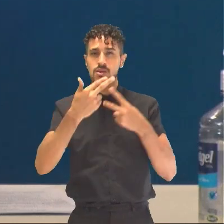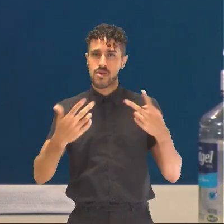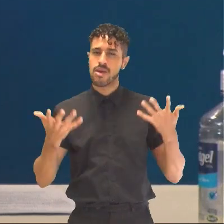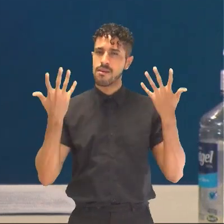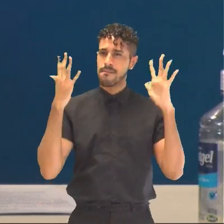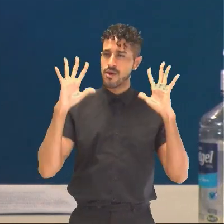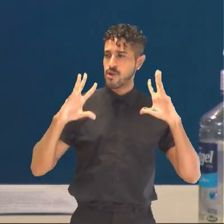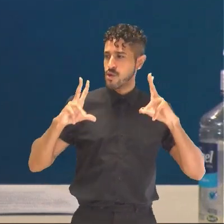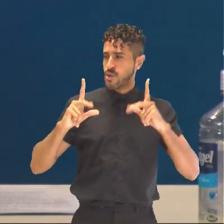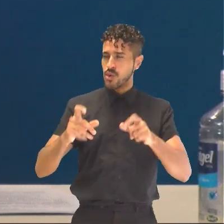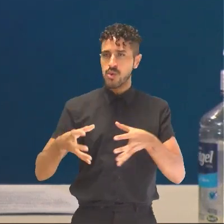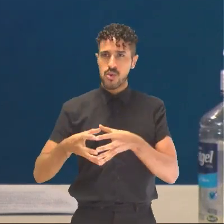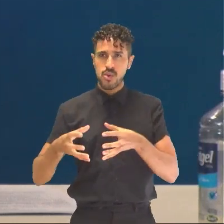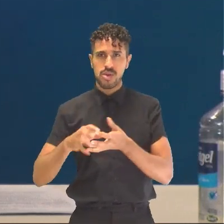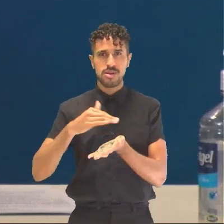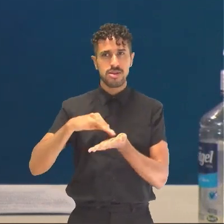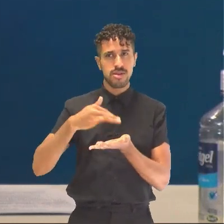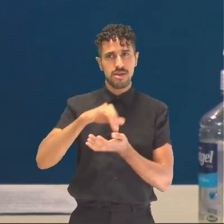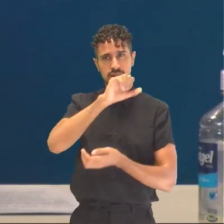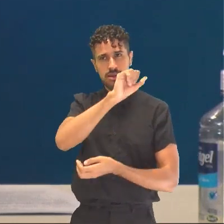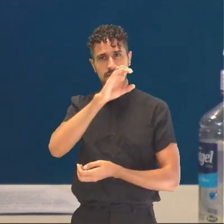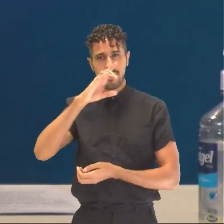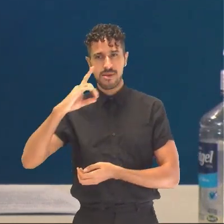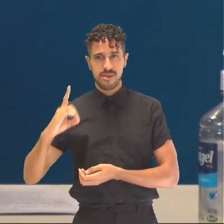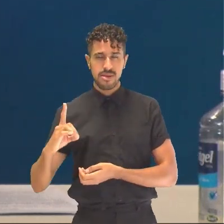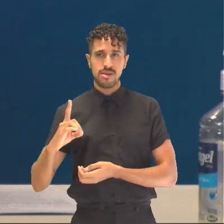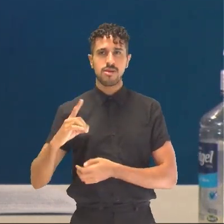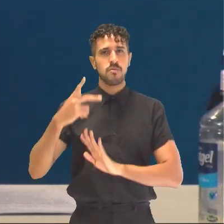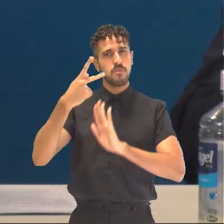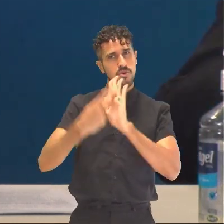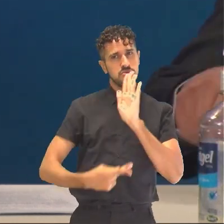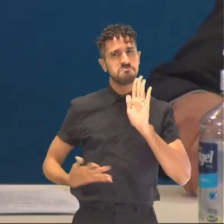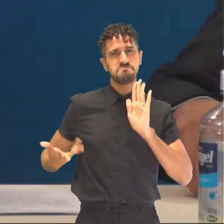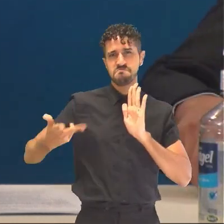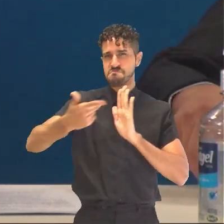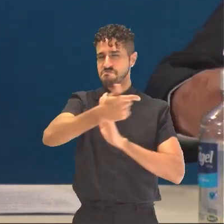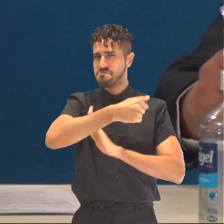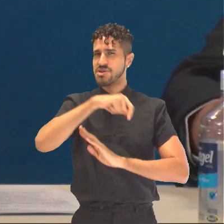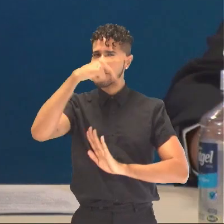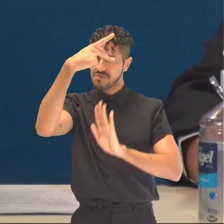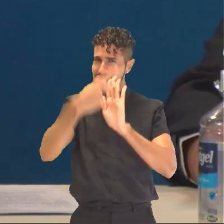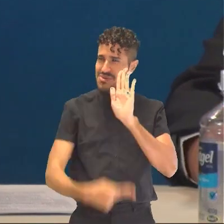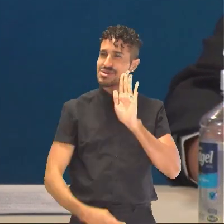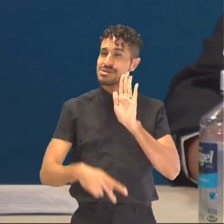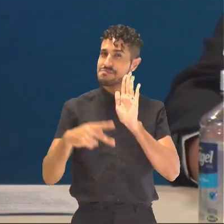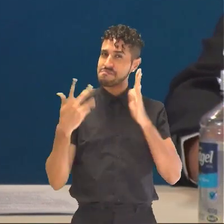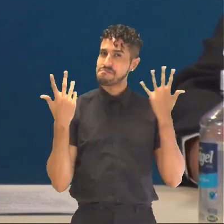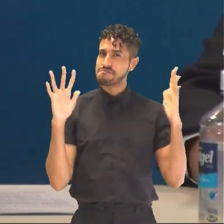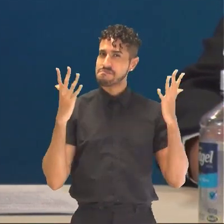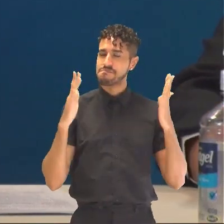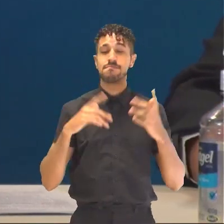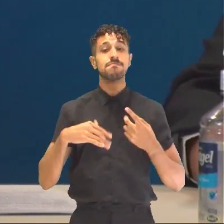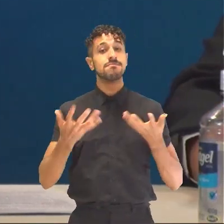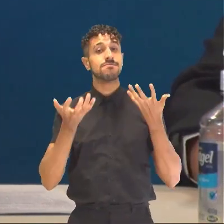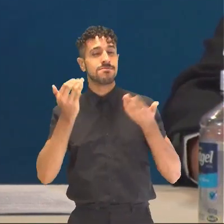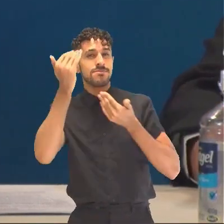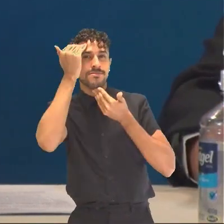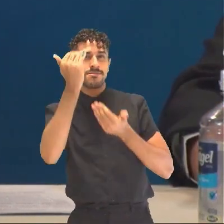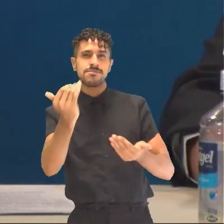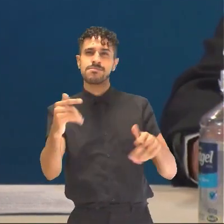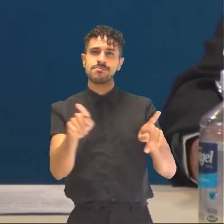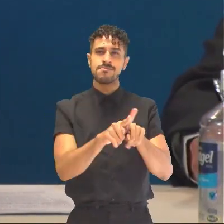parabenizar toda a equipe da Secretaria de Alfabetização pela iniciativa desse projeto, agradecer